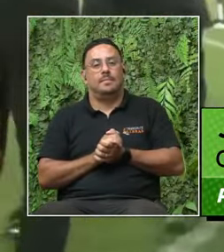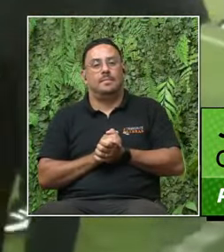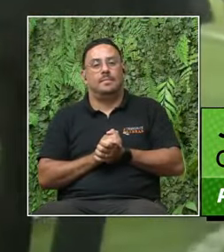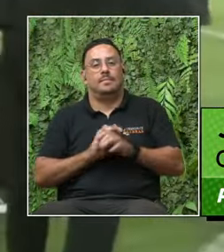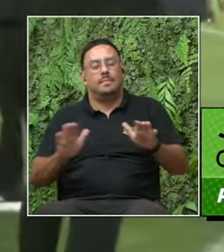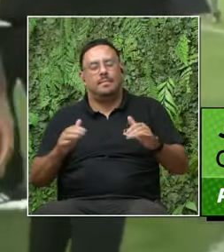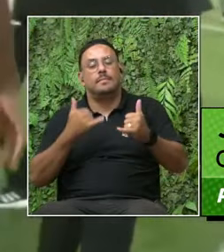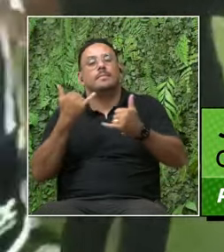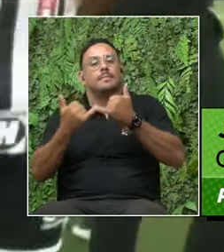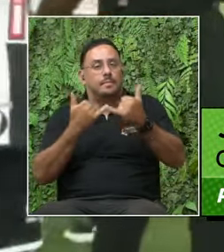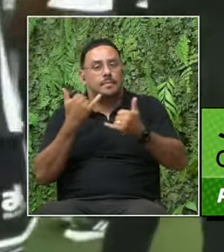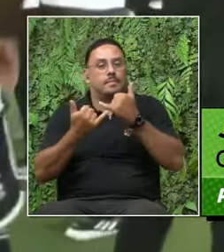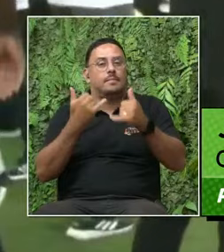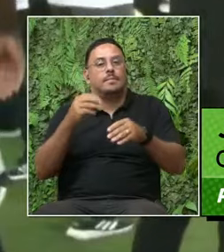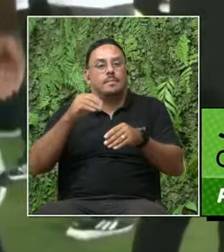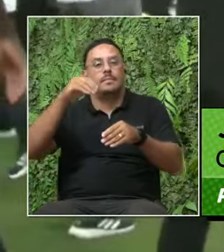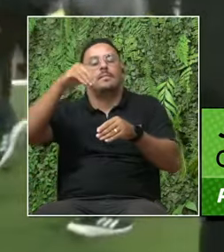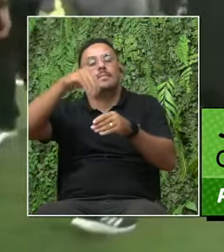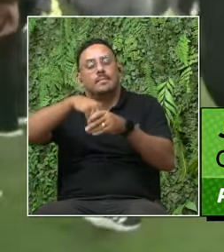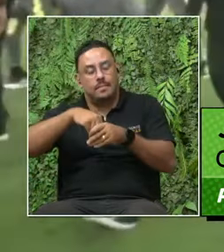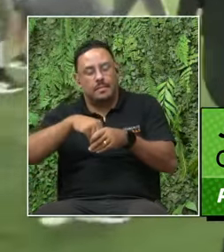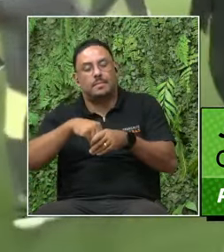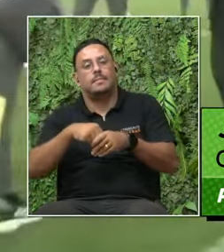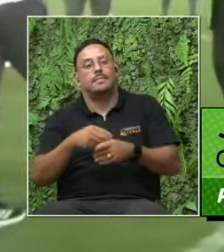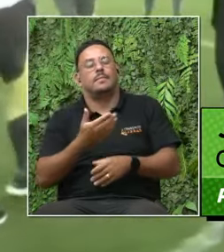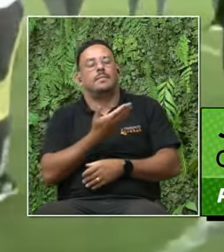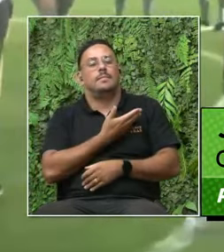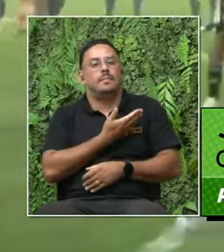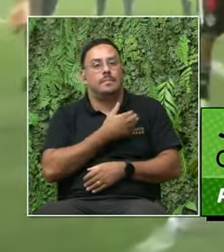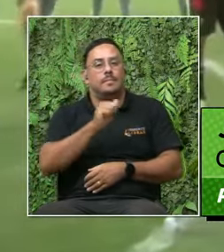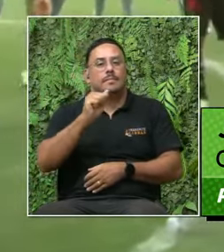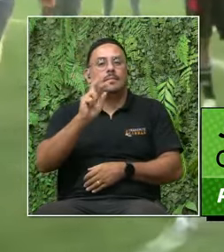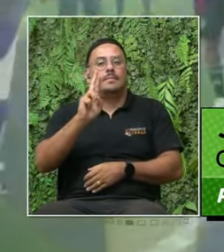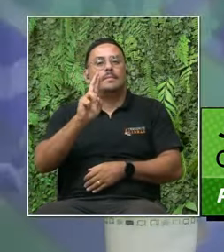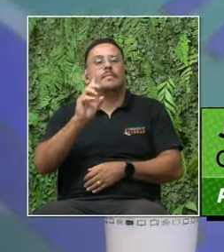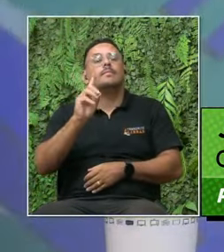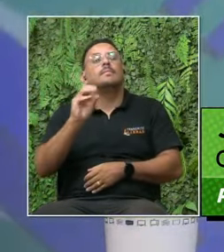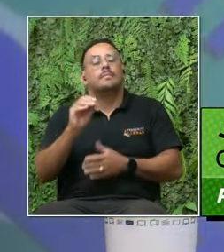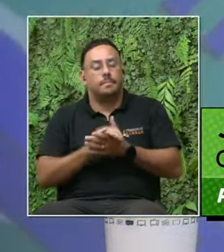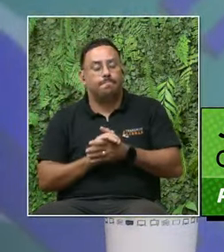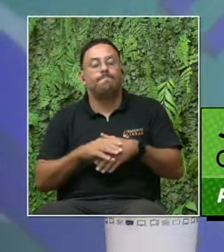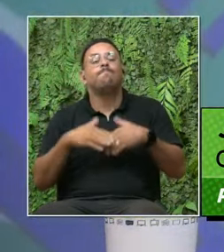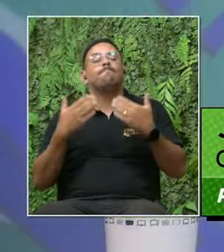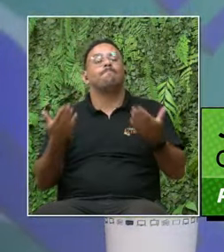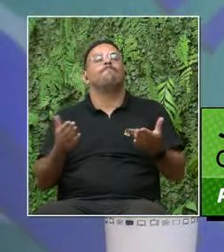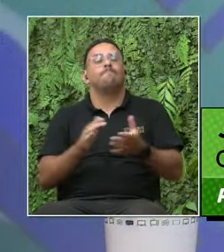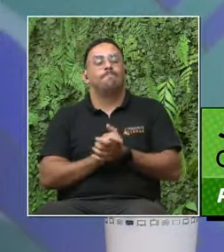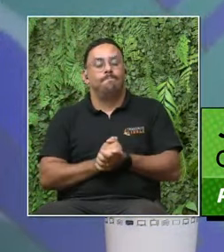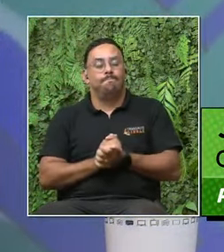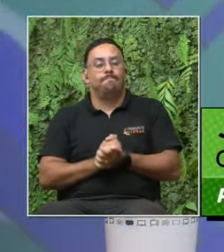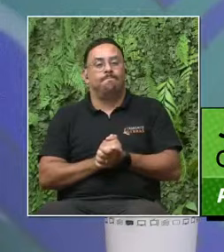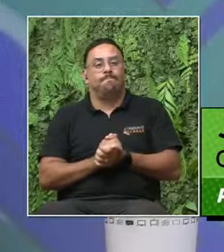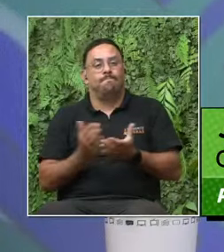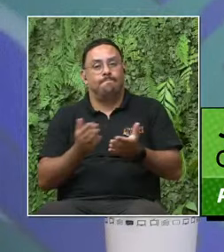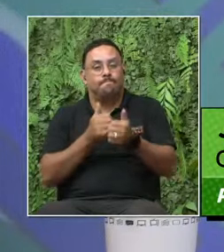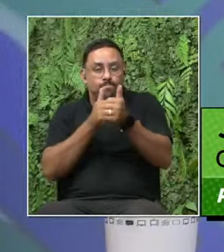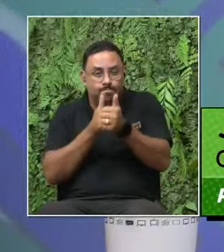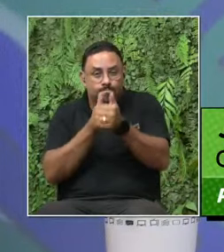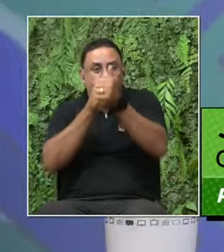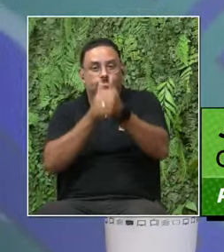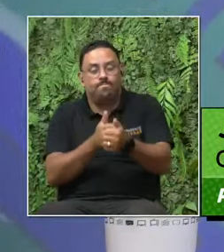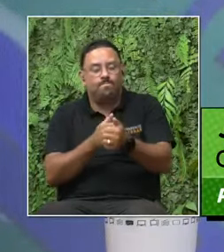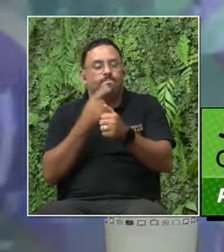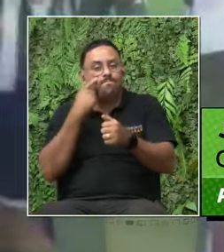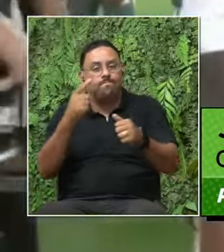foi apenas uma brincadeira interna meu querido Adroaldo gente Eita estamos aí acompanhando